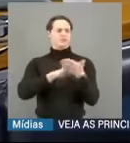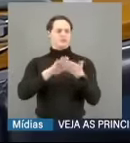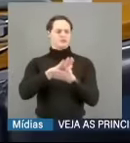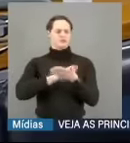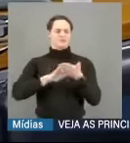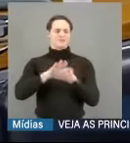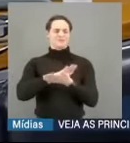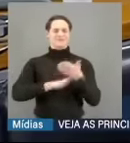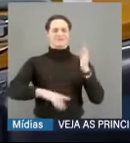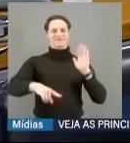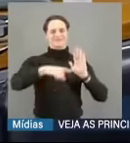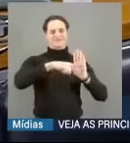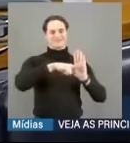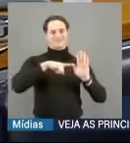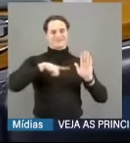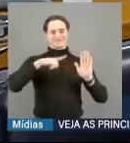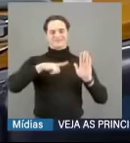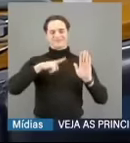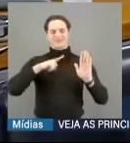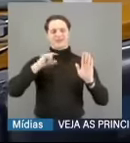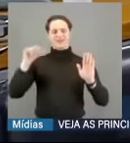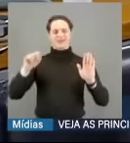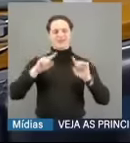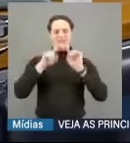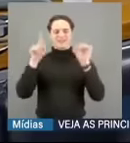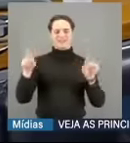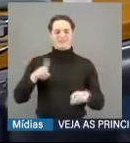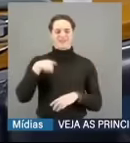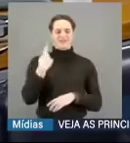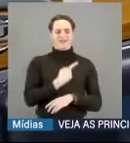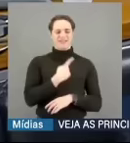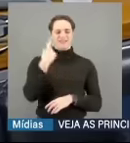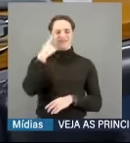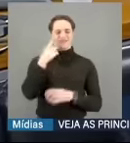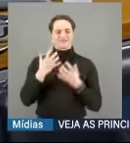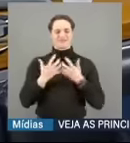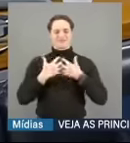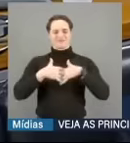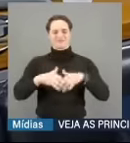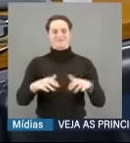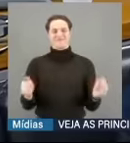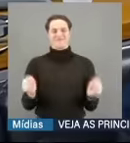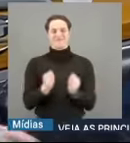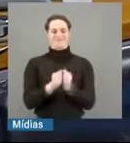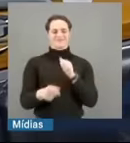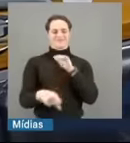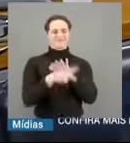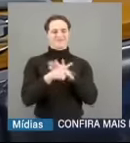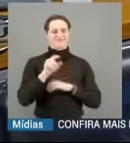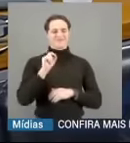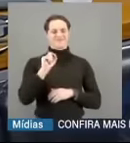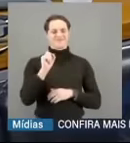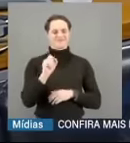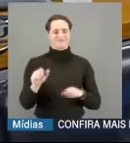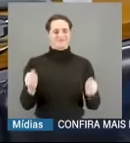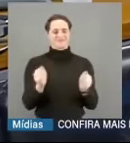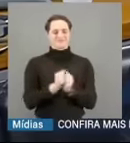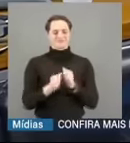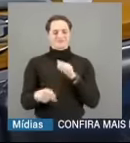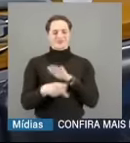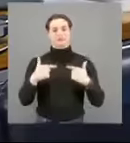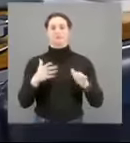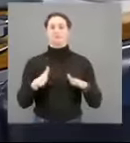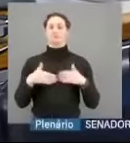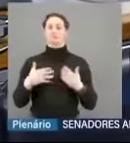de resposta do depoente e algumas coisas absolutamente... Eu quero concordar simples, integralmente com... Perguntar qual é a idade incrimina. Eu